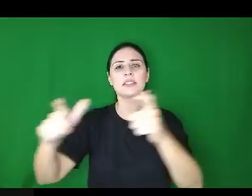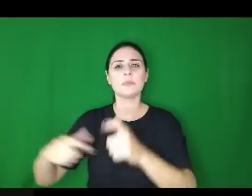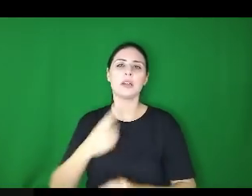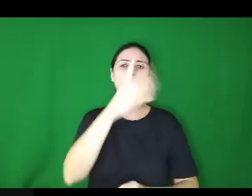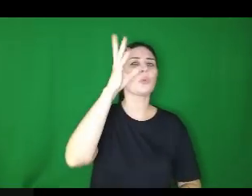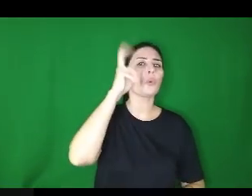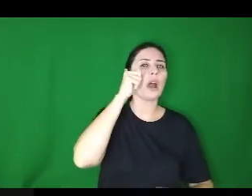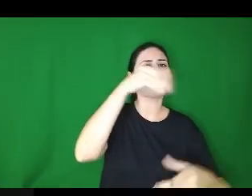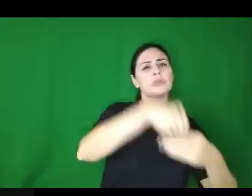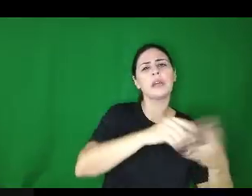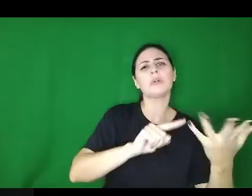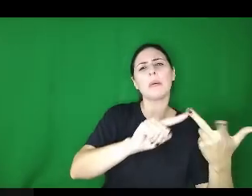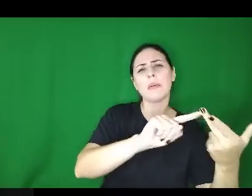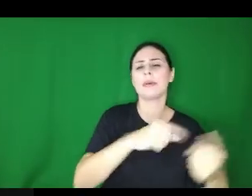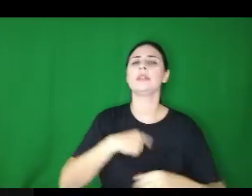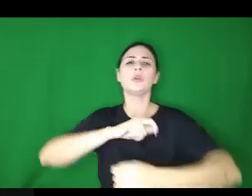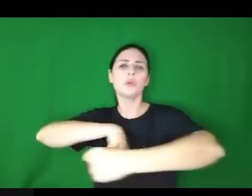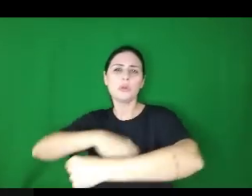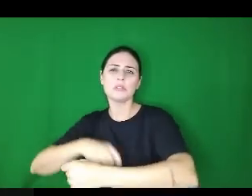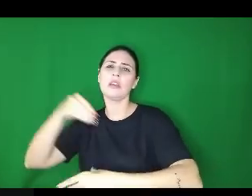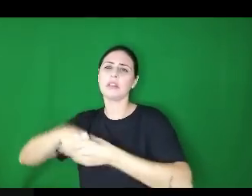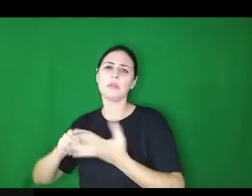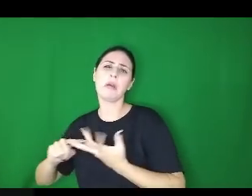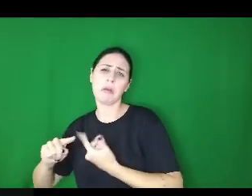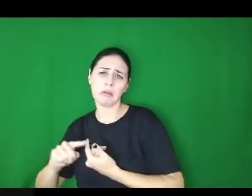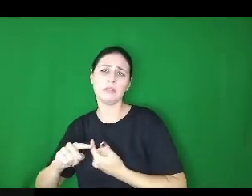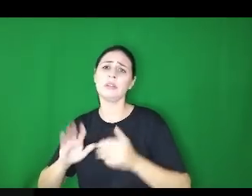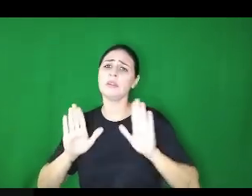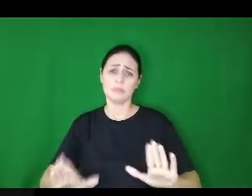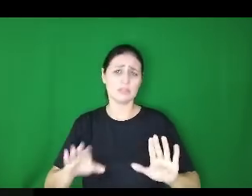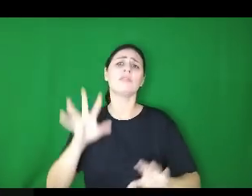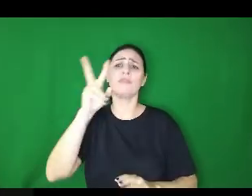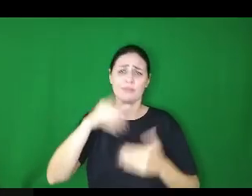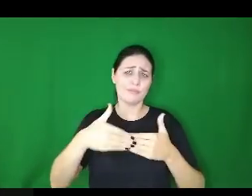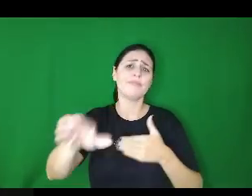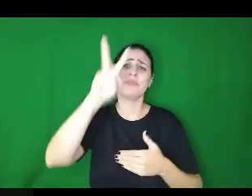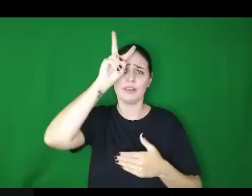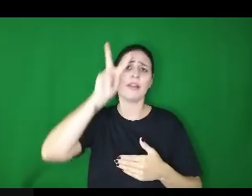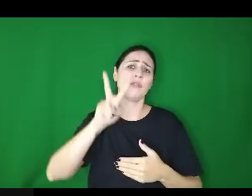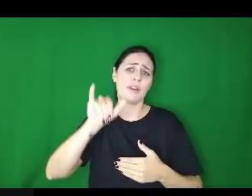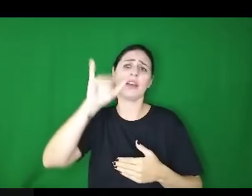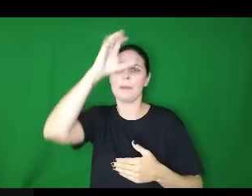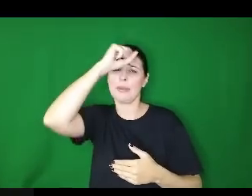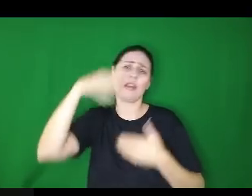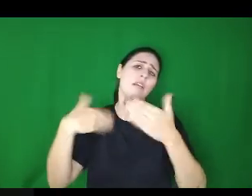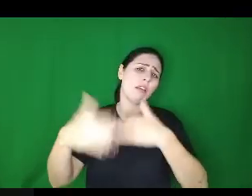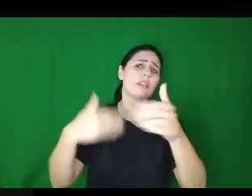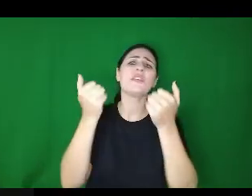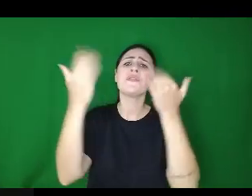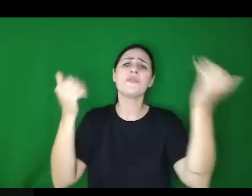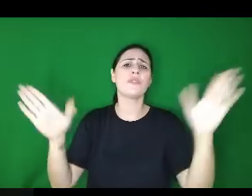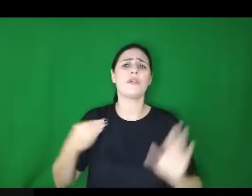formativo ao longo dos anos? Não, ele precisa saber isso no terceiro, ele precisa, ao longo dos anos. Isso que é pensar o currículo num